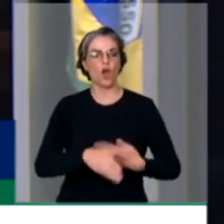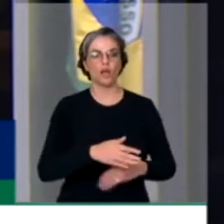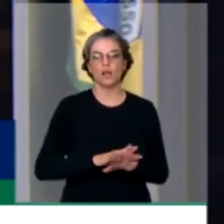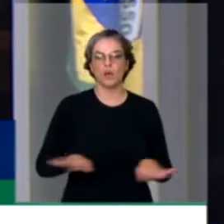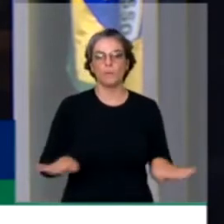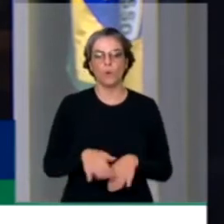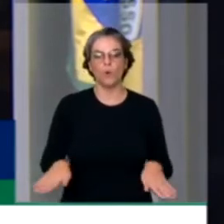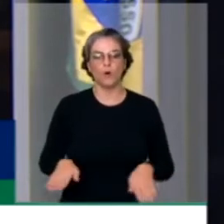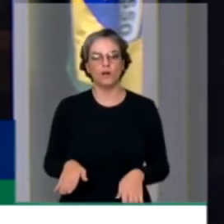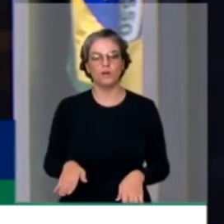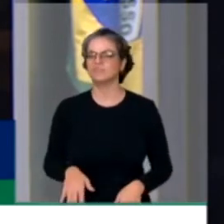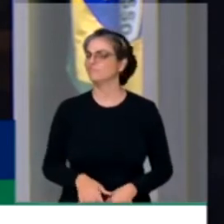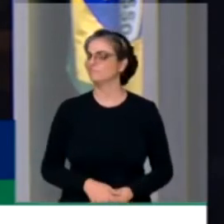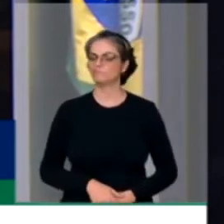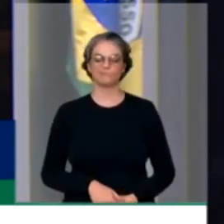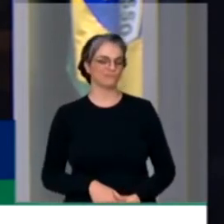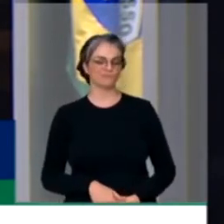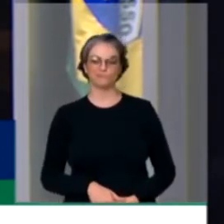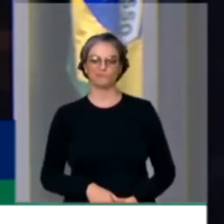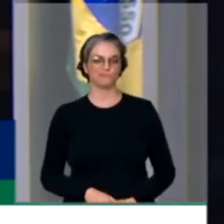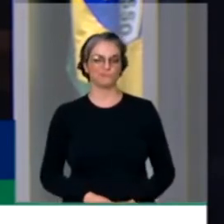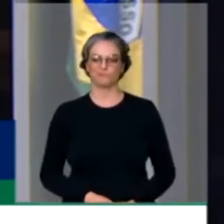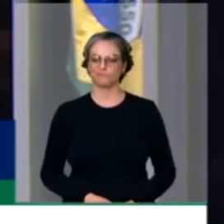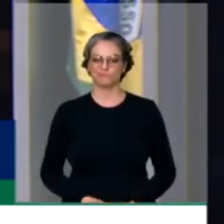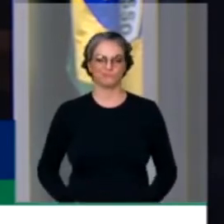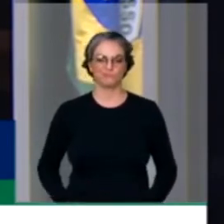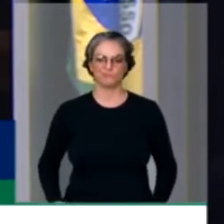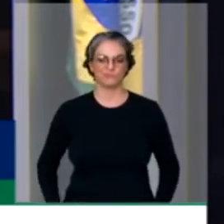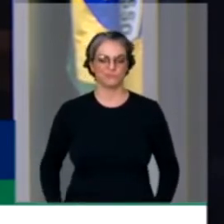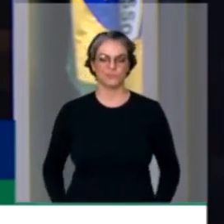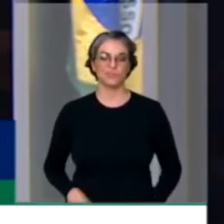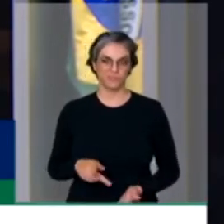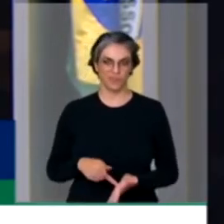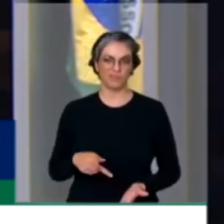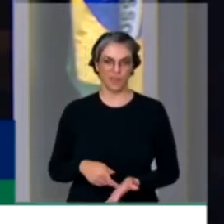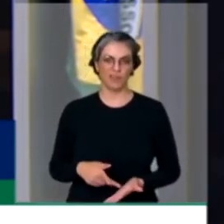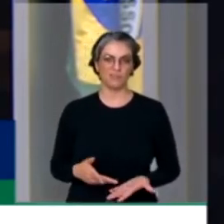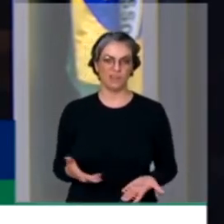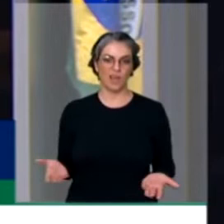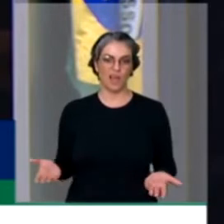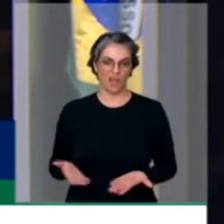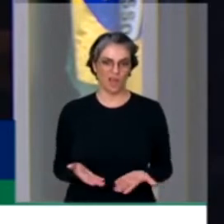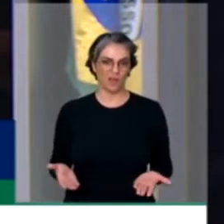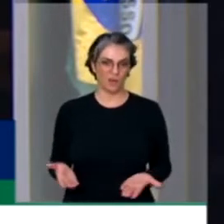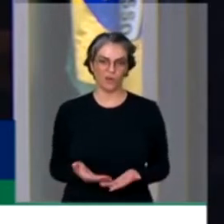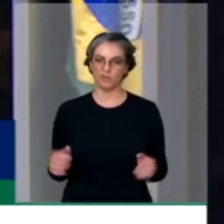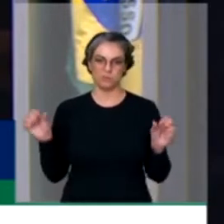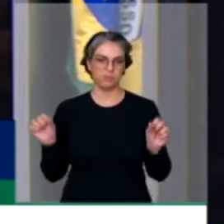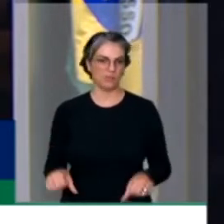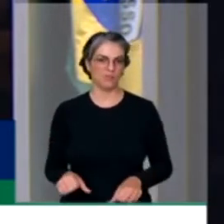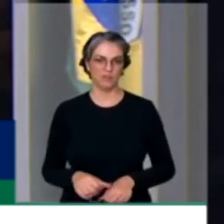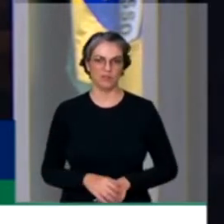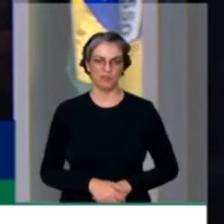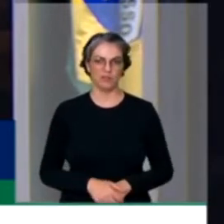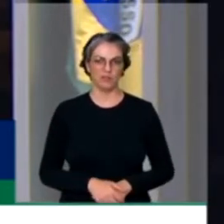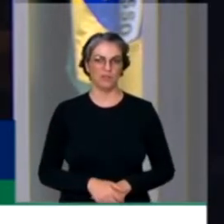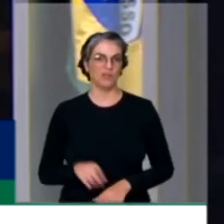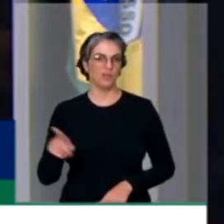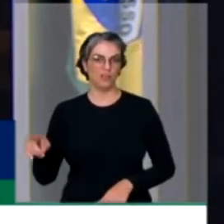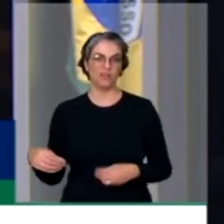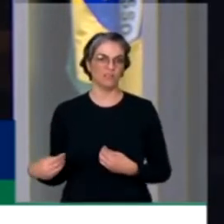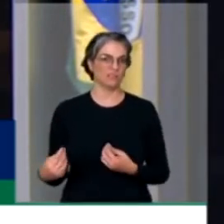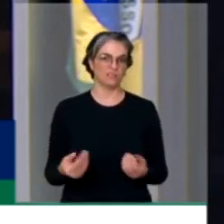fato, ele acabou com o toma lá da cá. Agora o que a gente tem é o toma lá, toma lá. Ele entrega